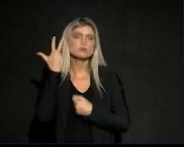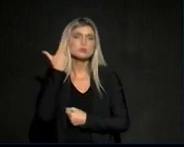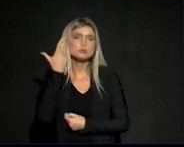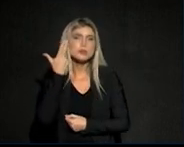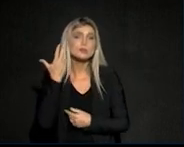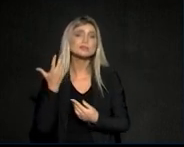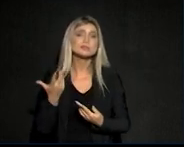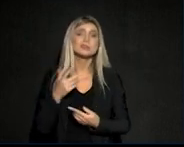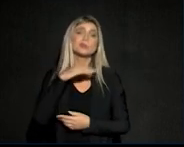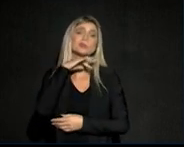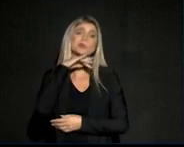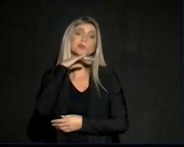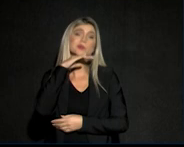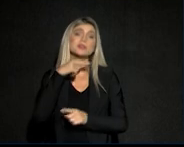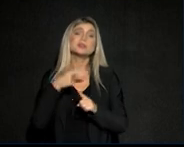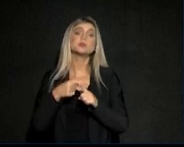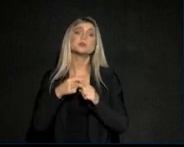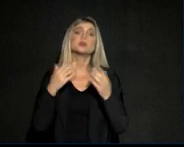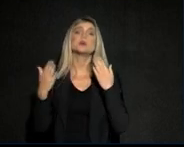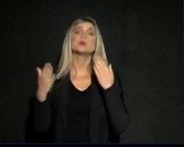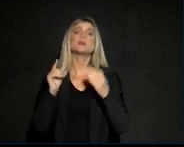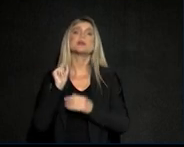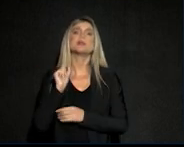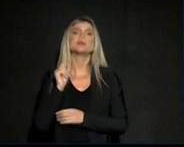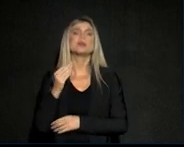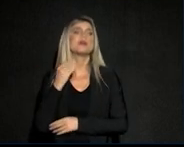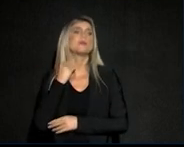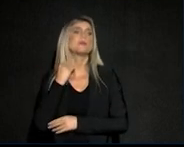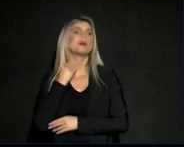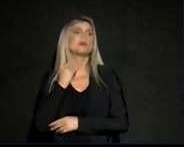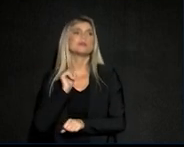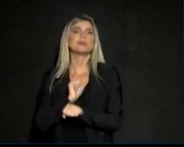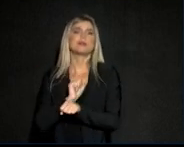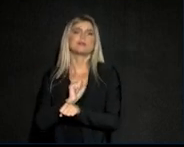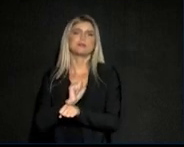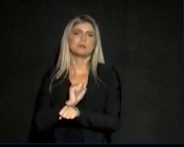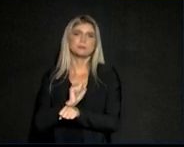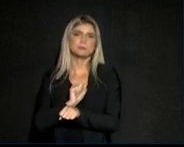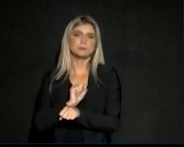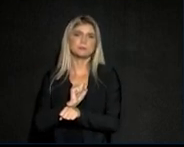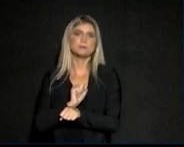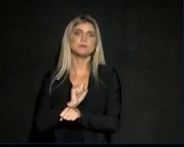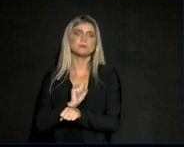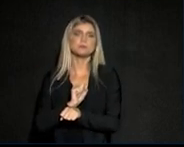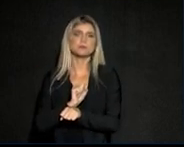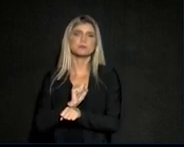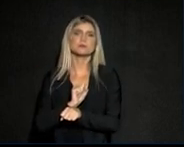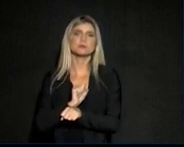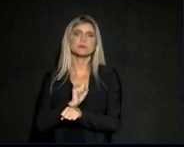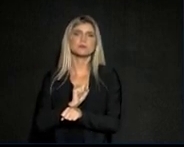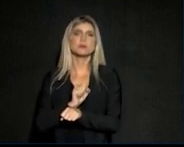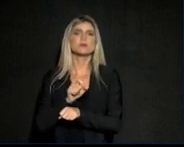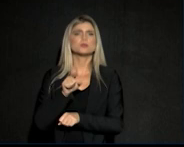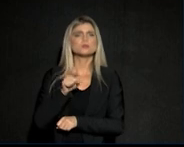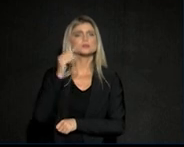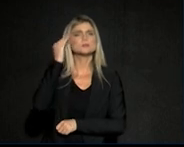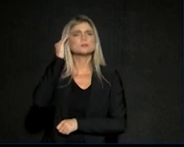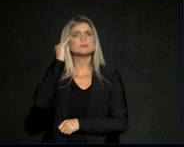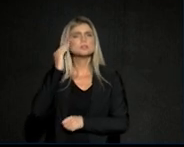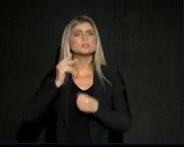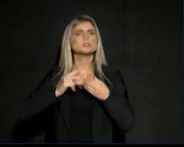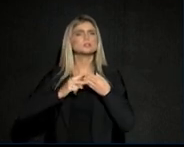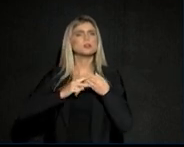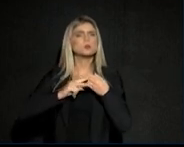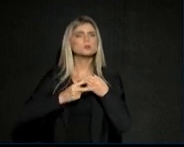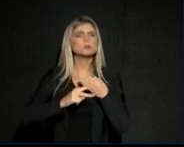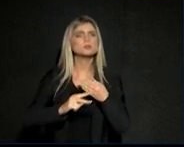trava um pouco a máquina porque cada empréstimo do Banco você faz um milionário faz um bilionário Então quando você pega essa com essas consequências